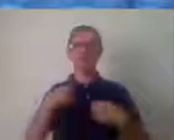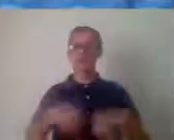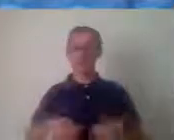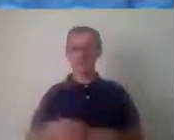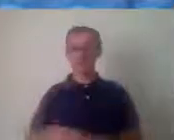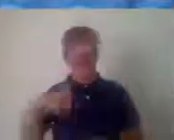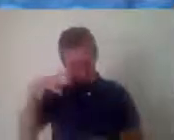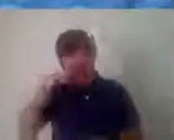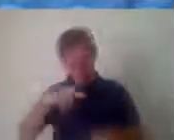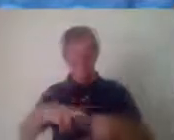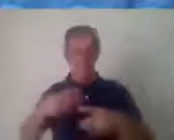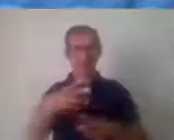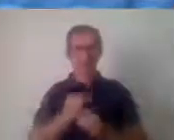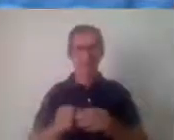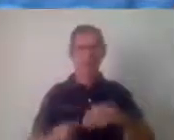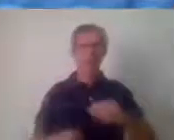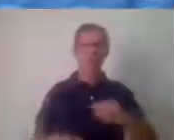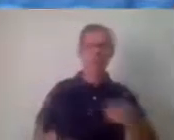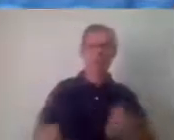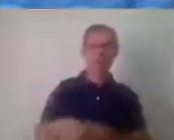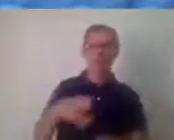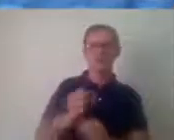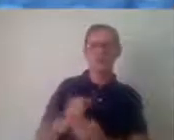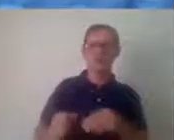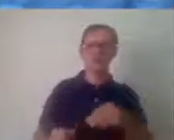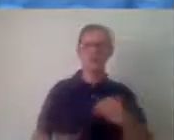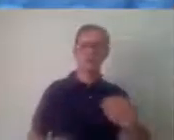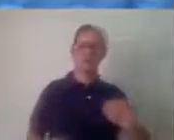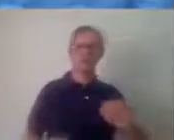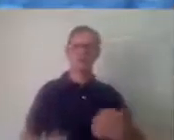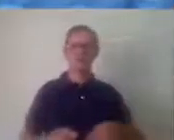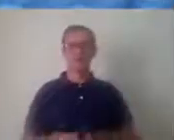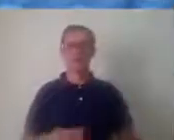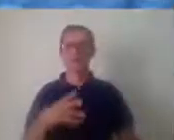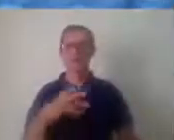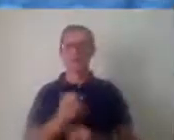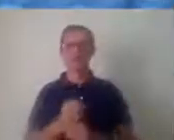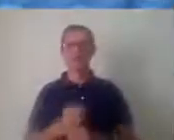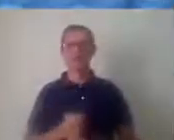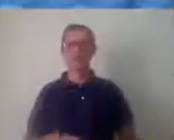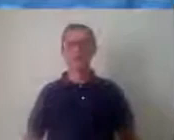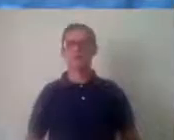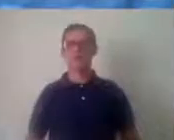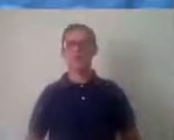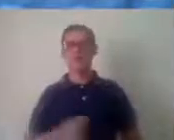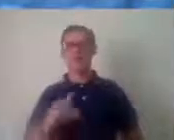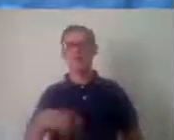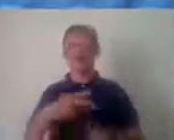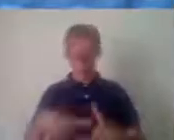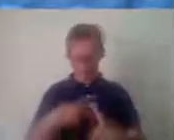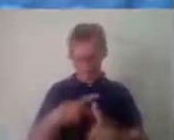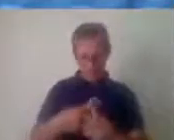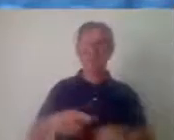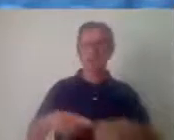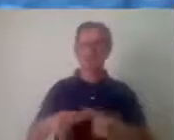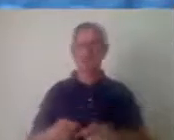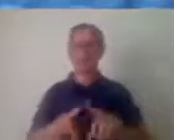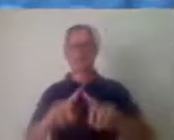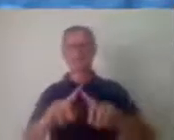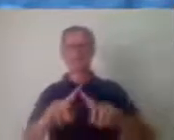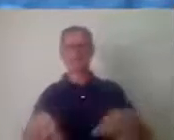saber? Que para calcular massa, você vai calcular a massa, para calcular, né, você vai calcular a integral dupla sobre a região S